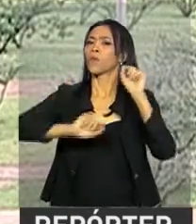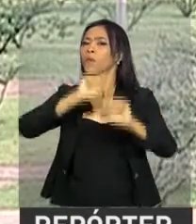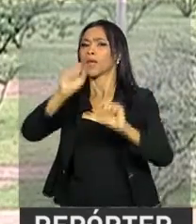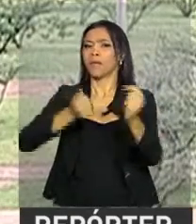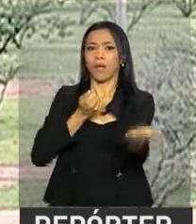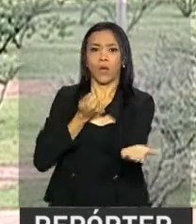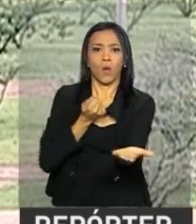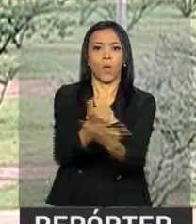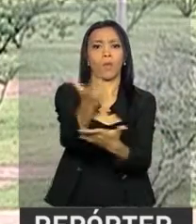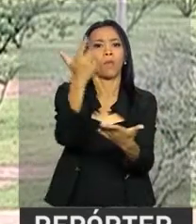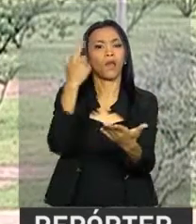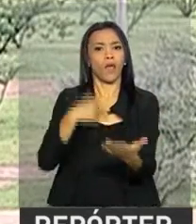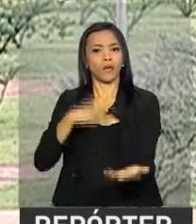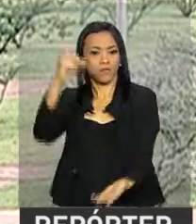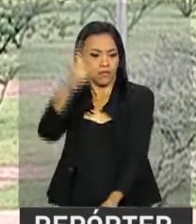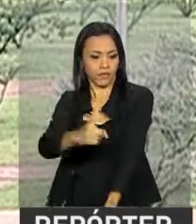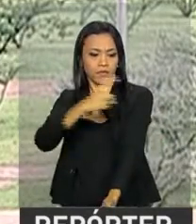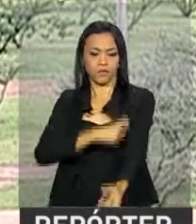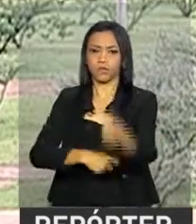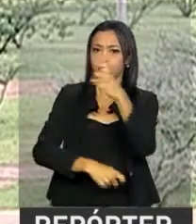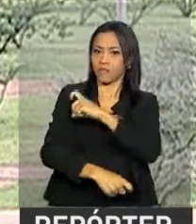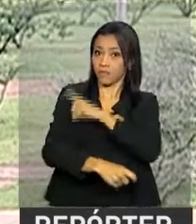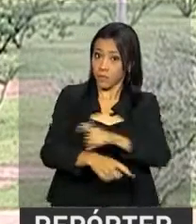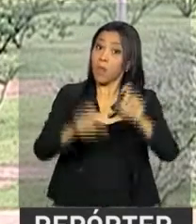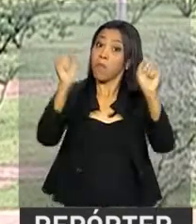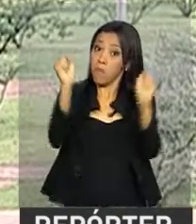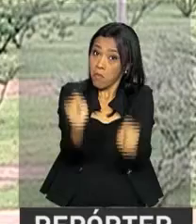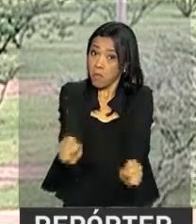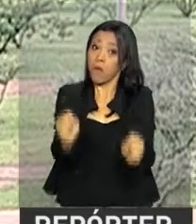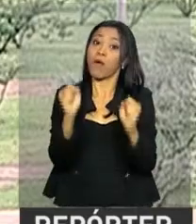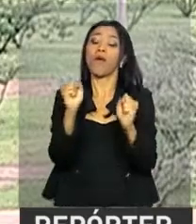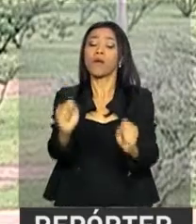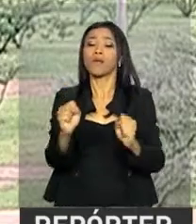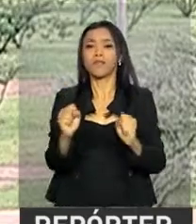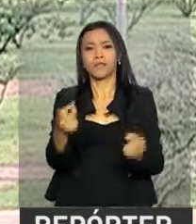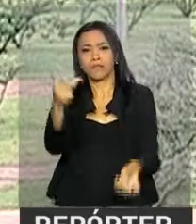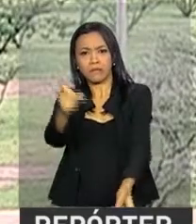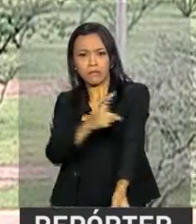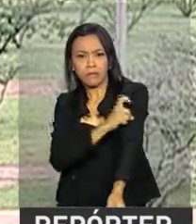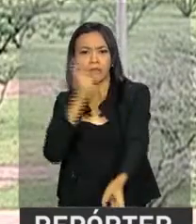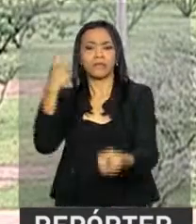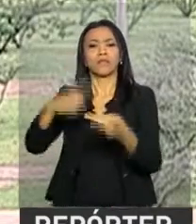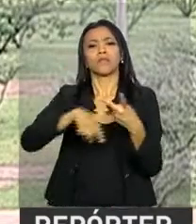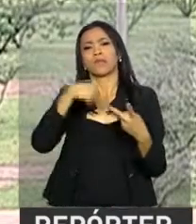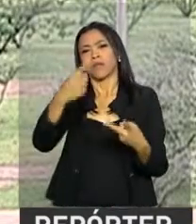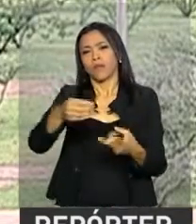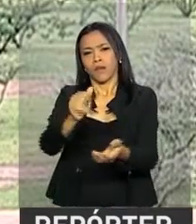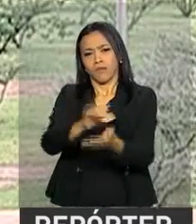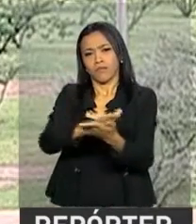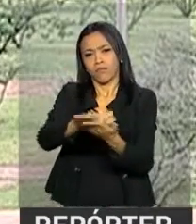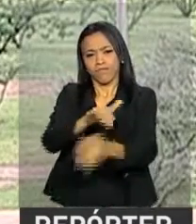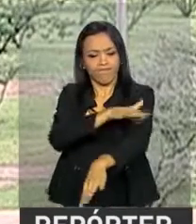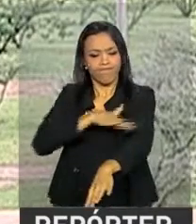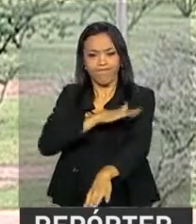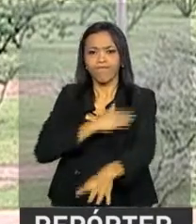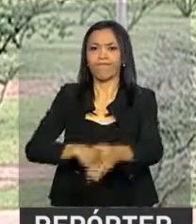dos repelentes. Os produtos podem ser fornecidos em spray, aerosol, loção